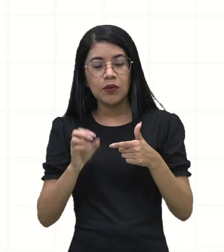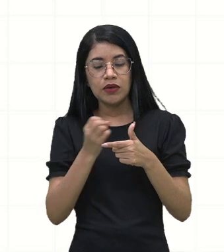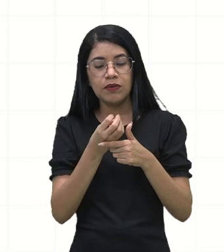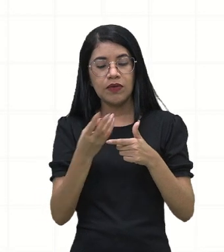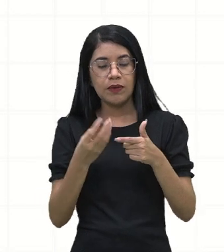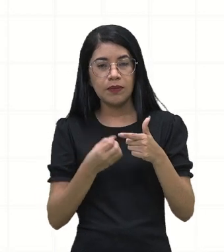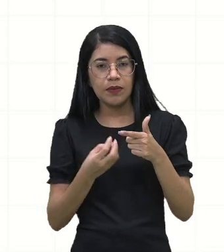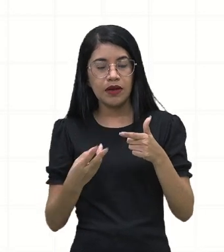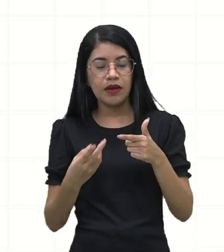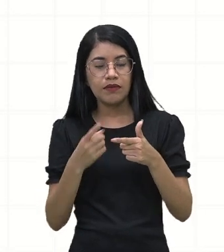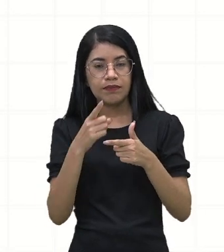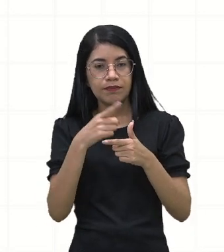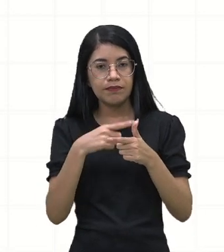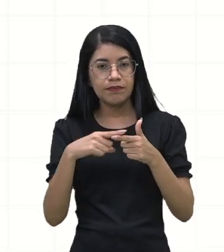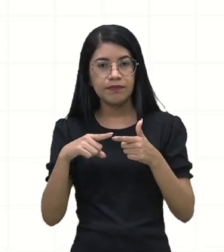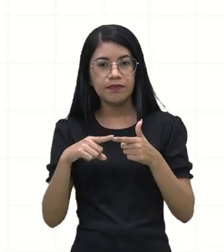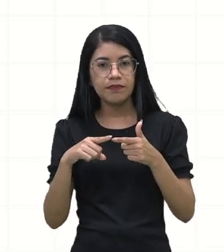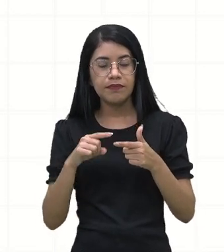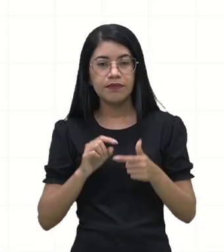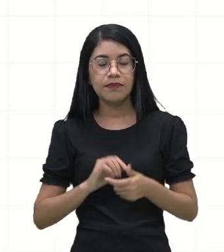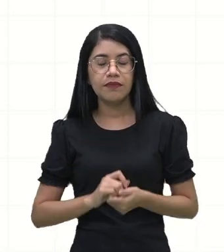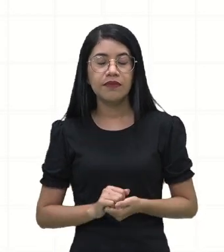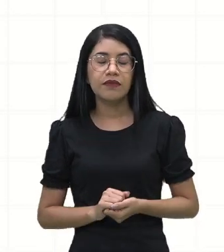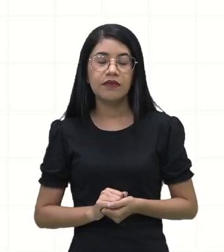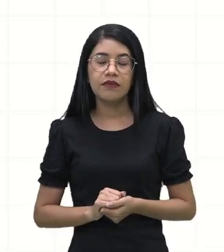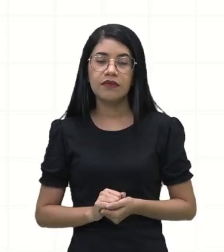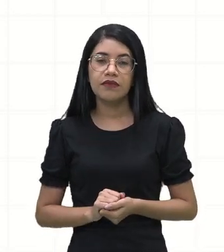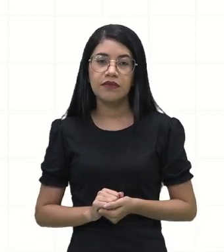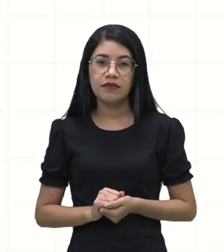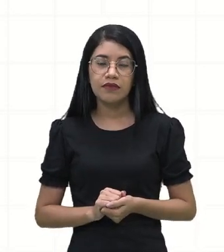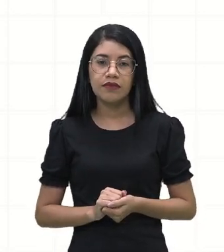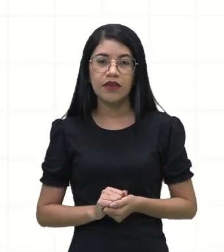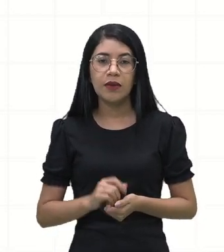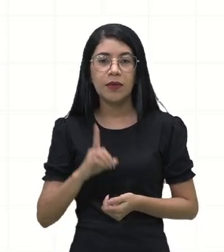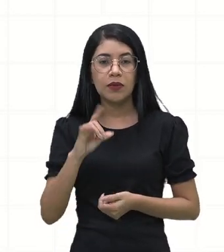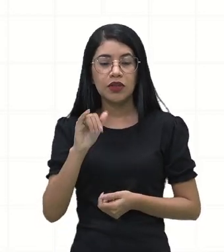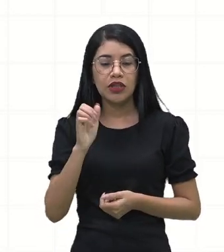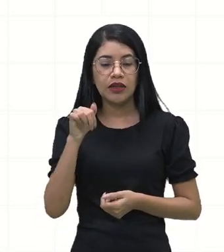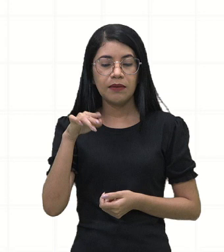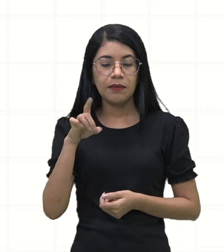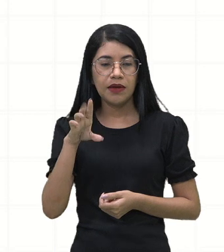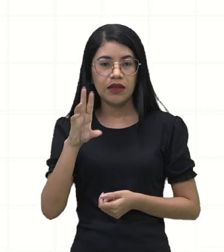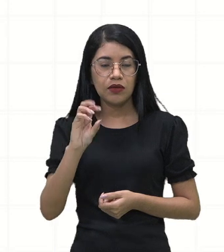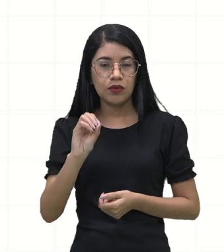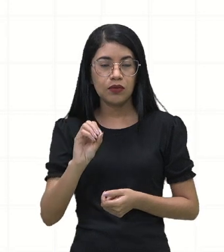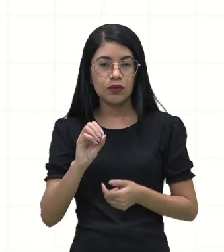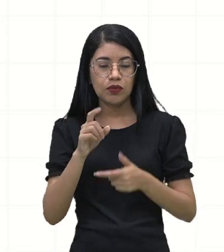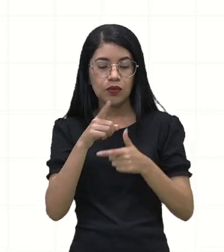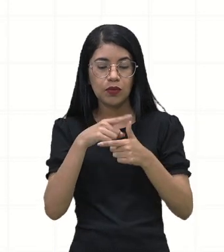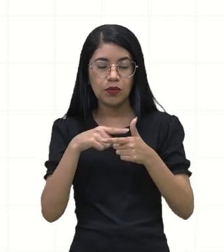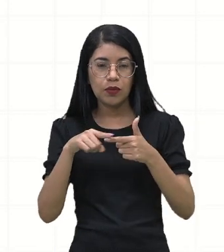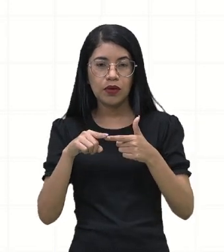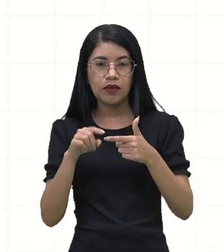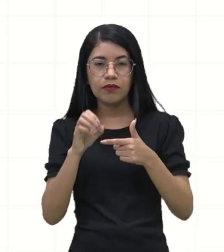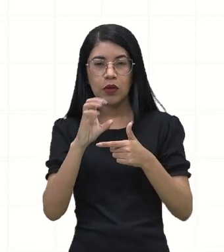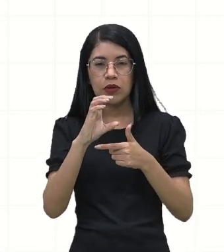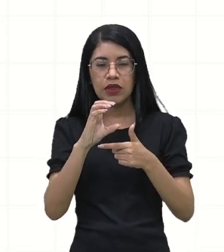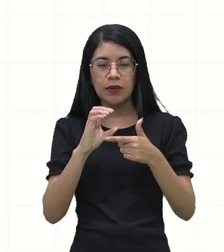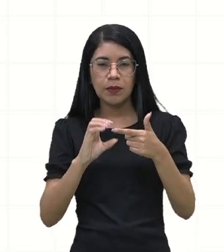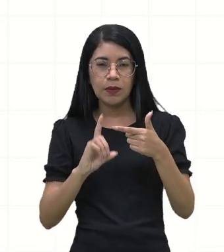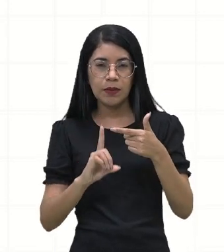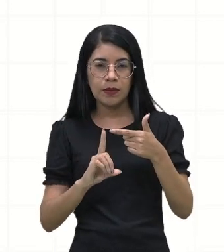divisão, né? Dividido pelo diâmetro, tá? Então, o que é isso?